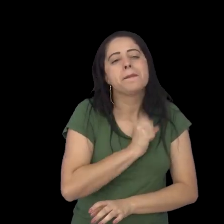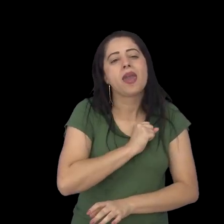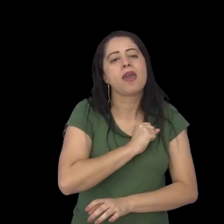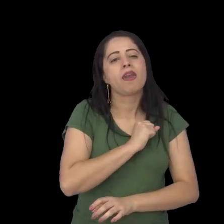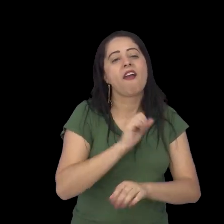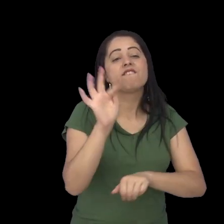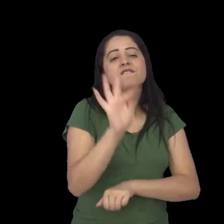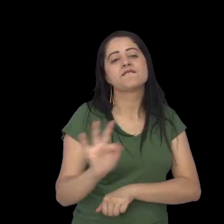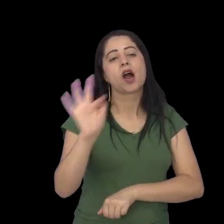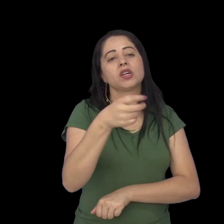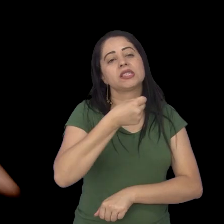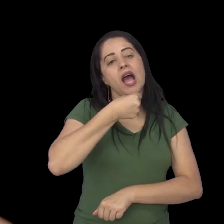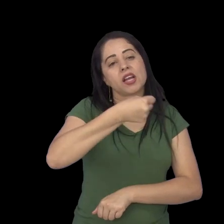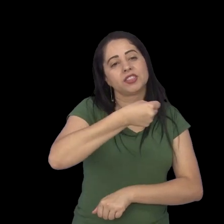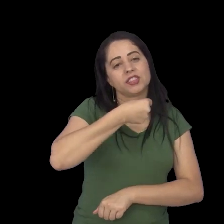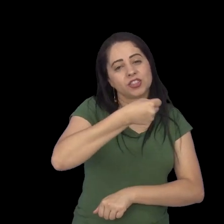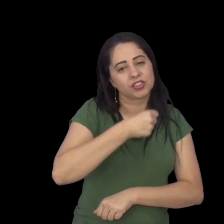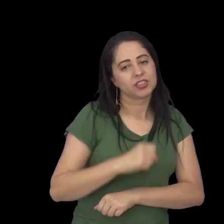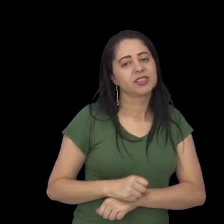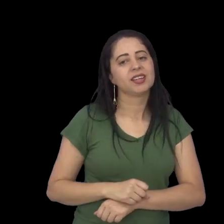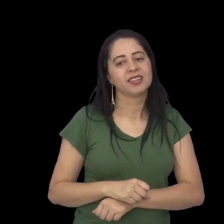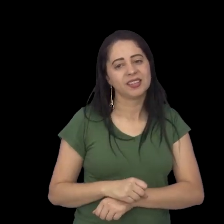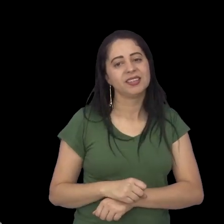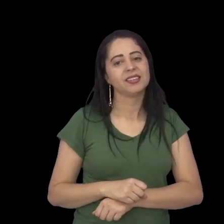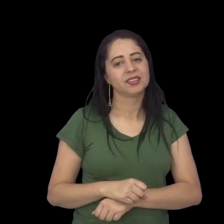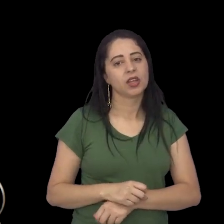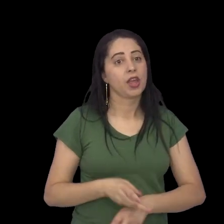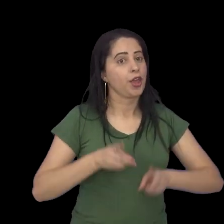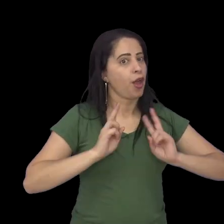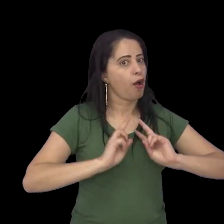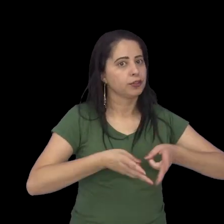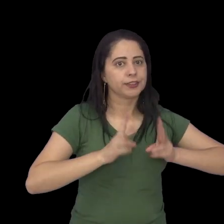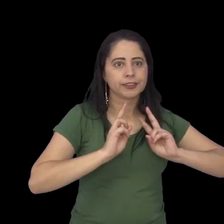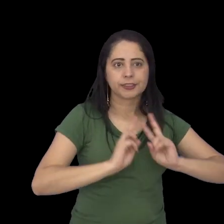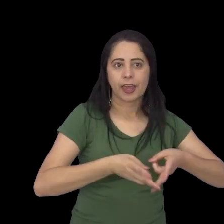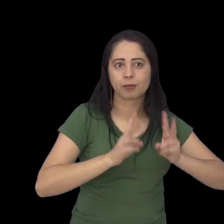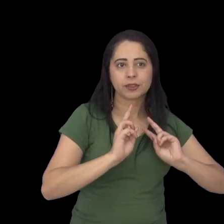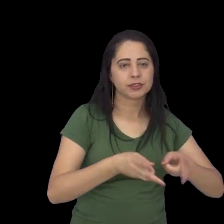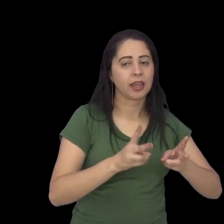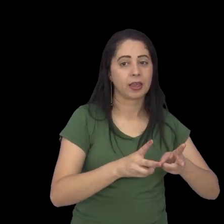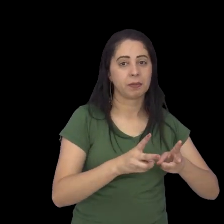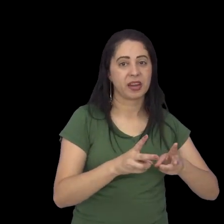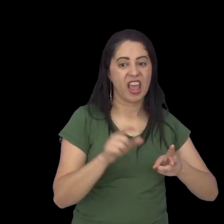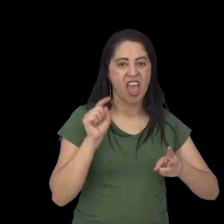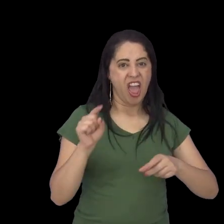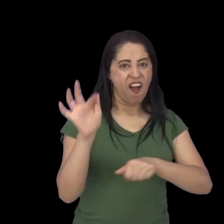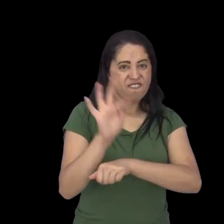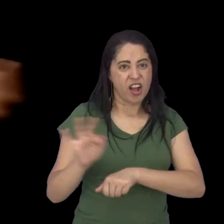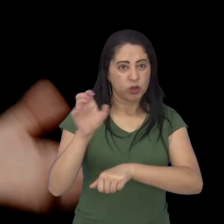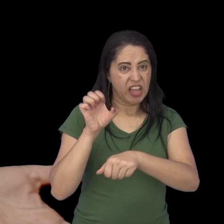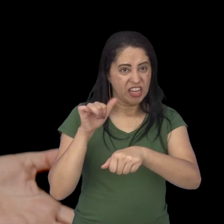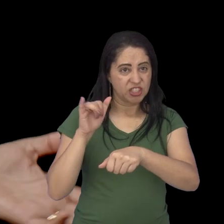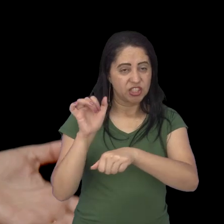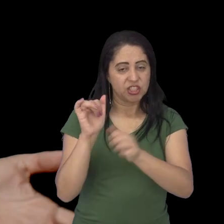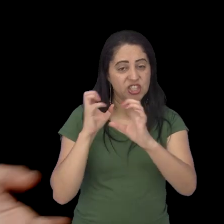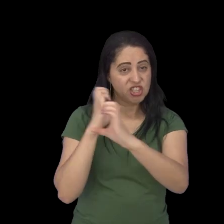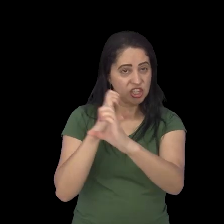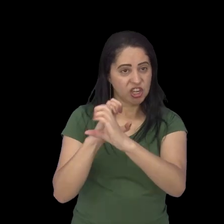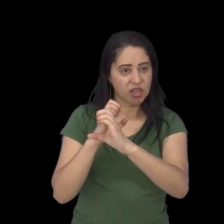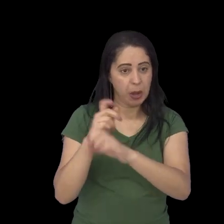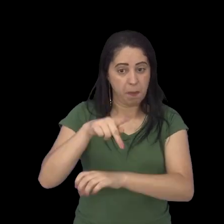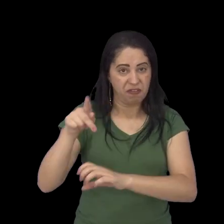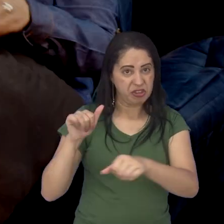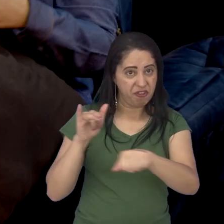jornalismo por conta dele, porque ele me apresentou as aulas e eu, toda vez que faltava professor na engenharia, eu ia lá assistir a